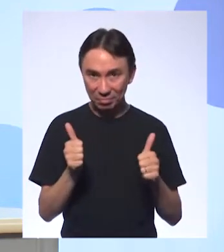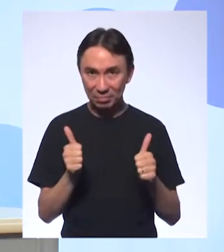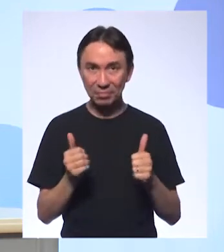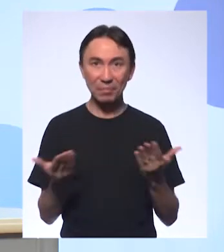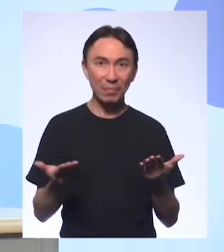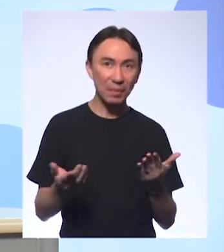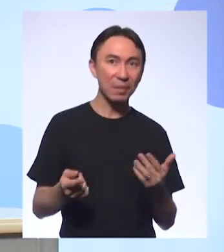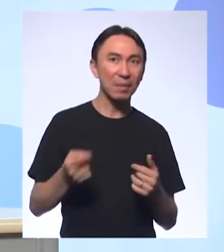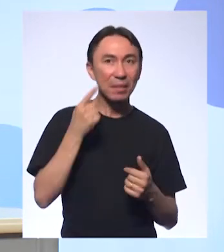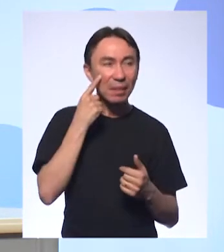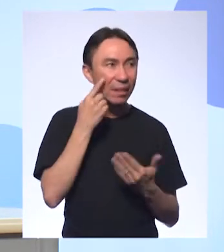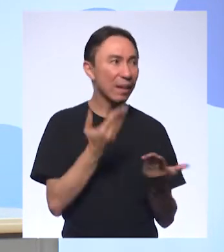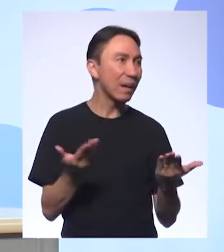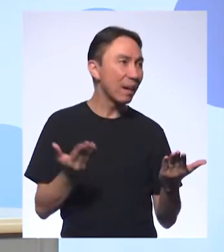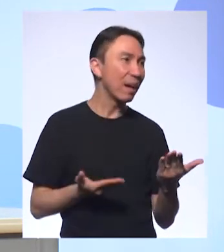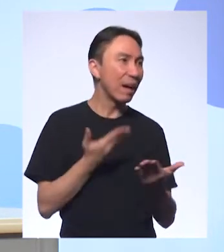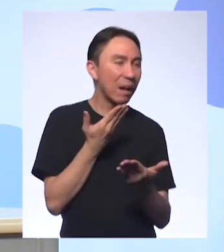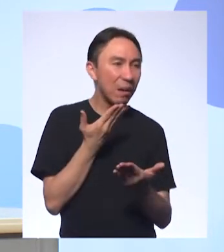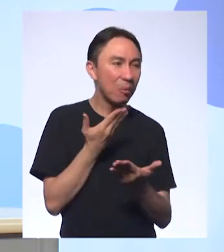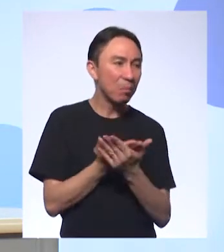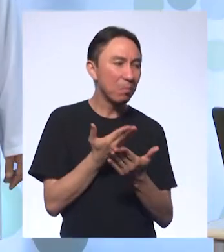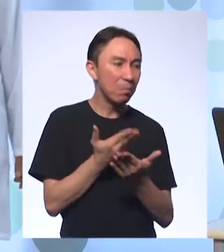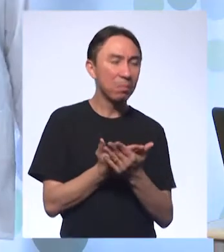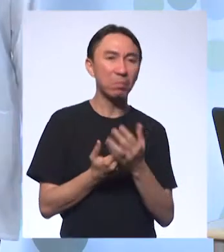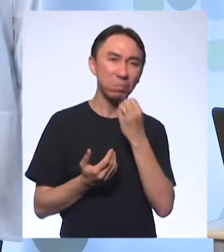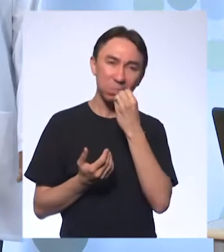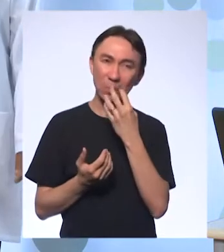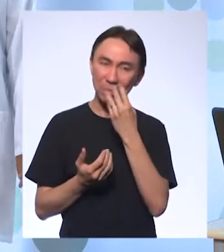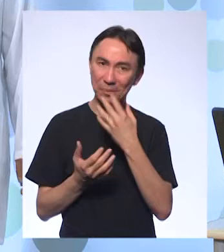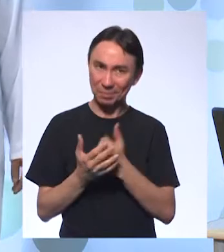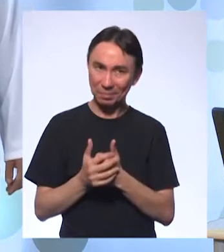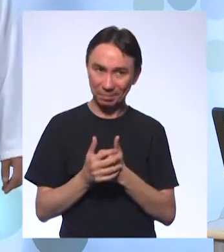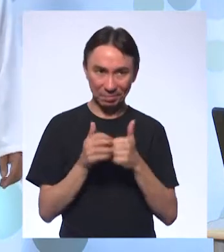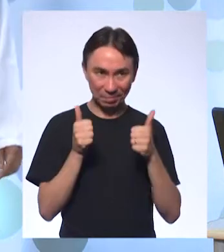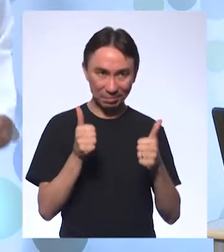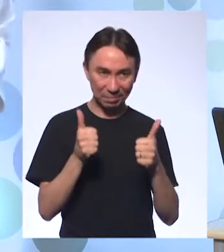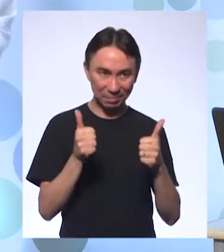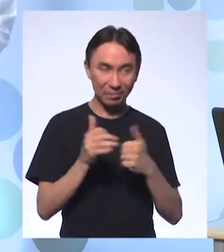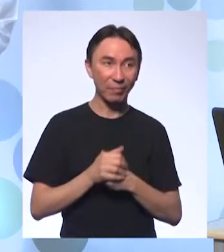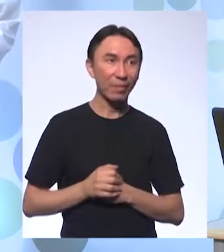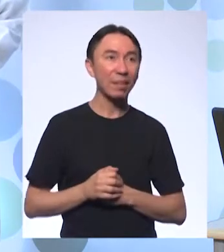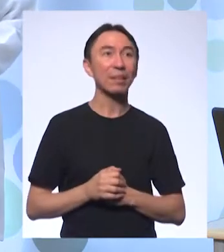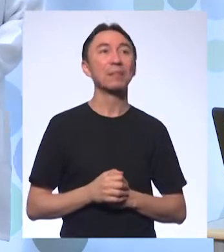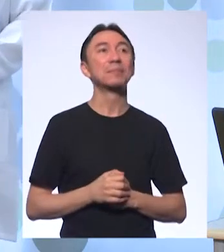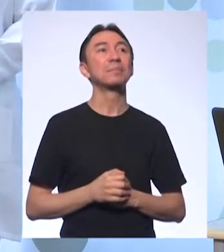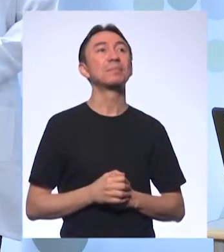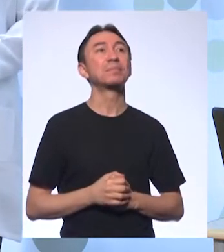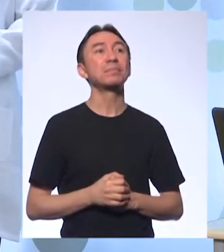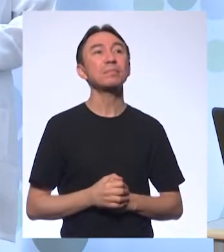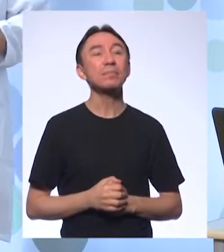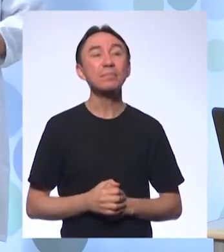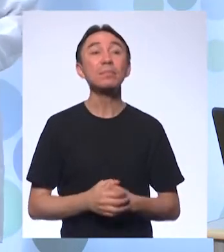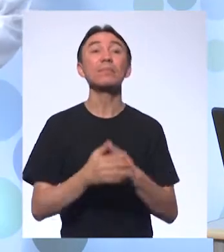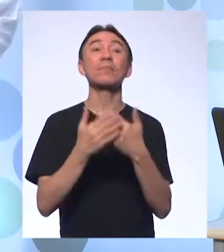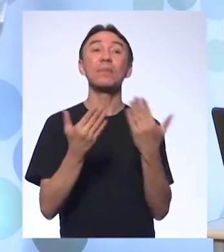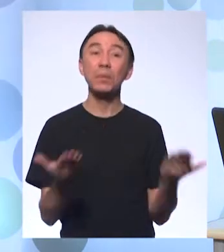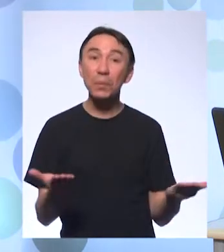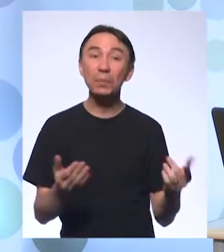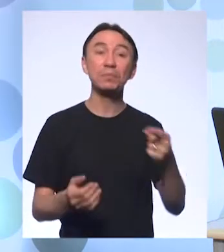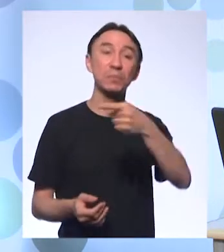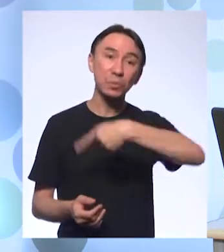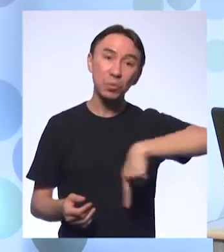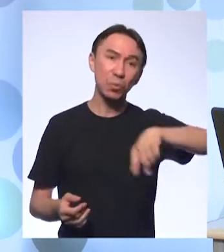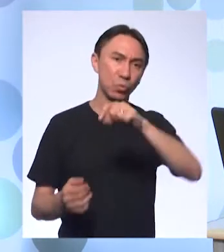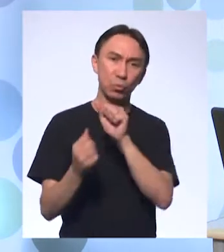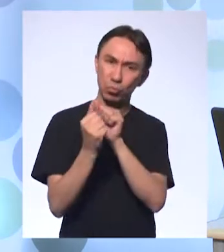Natal ainda não. Uma boa aula por enquanto. Feliz Natal daqui a pouco, né, professor? Obrigado, viu, professor? Então, gente, é isso. Estamos juntos, misturado,